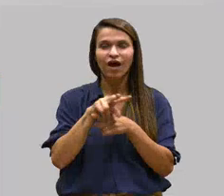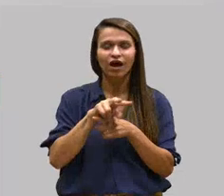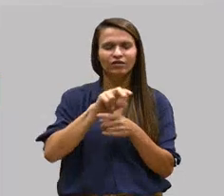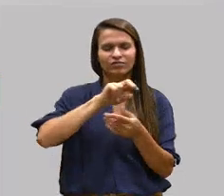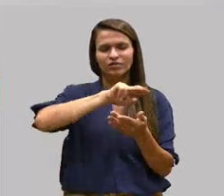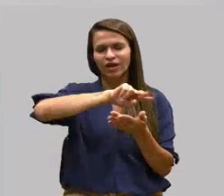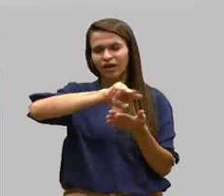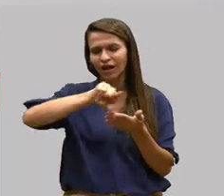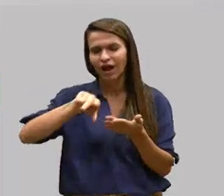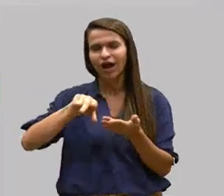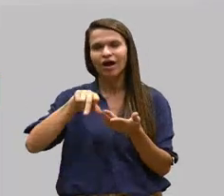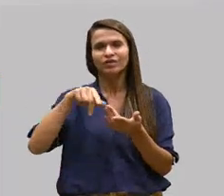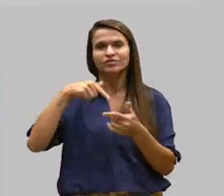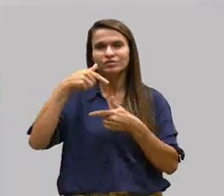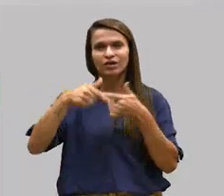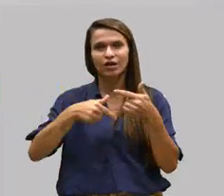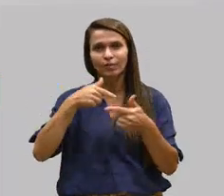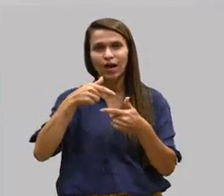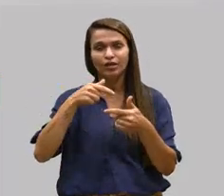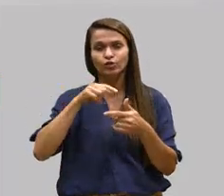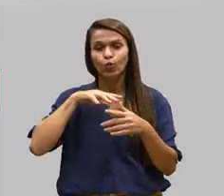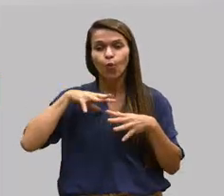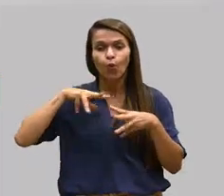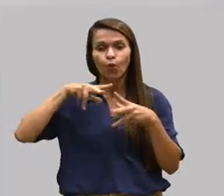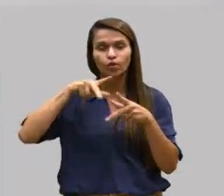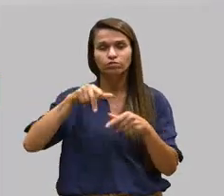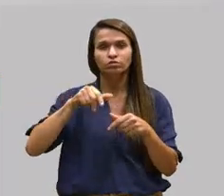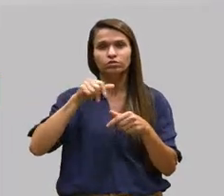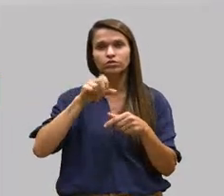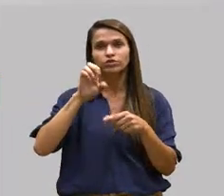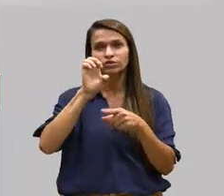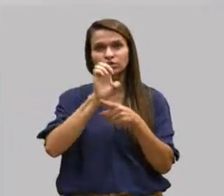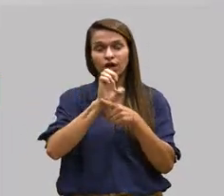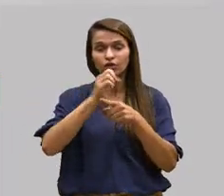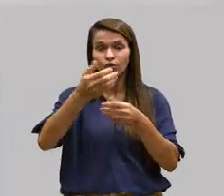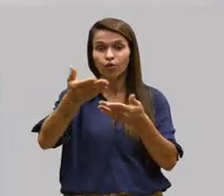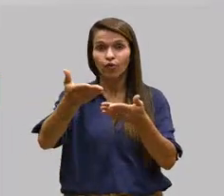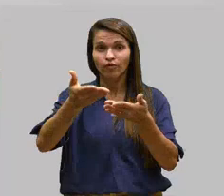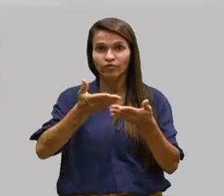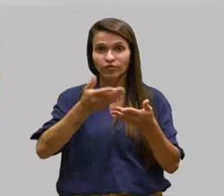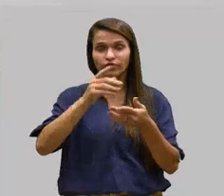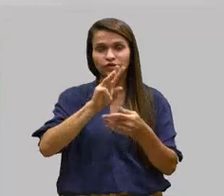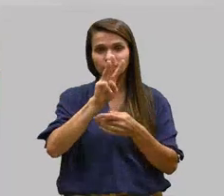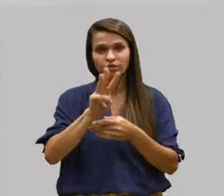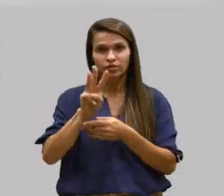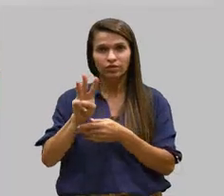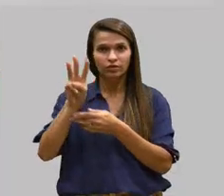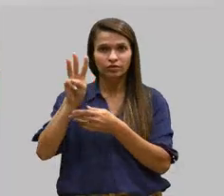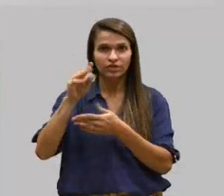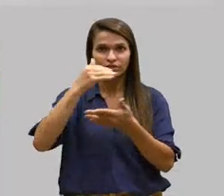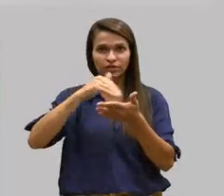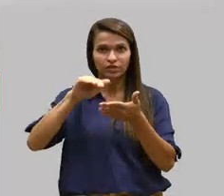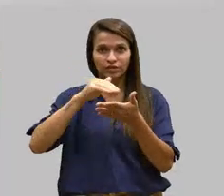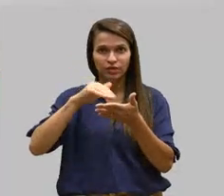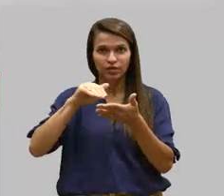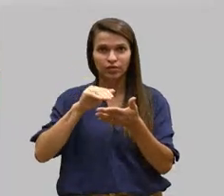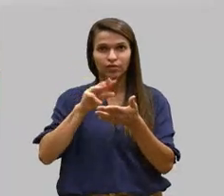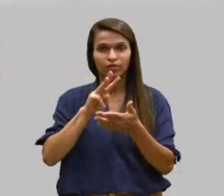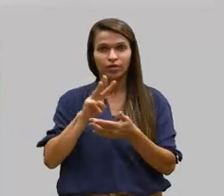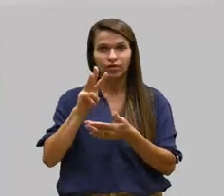ocupações em todo estado eu convido vocês a entrarem no site da secretaria